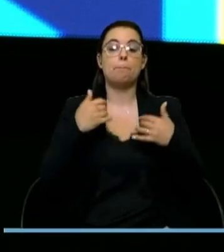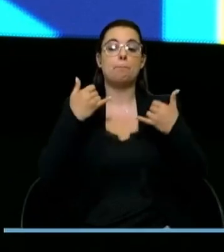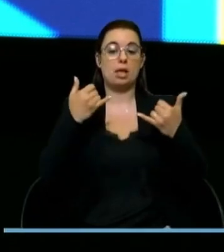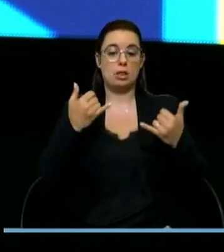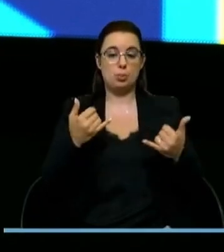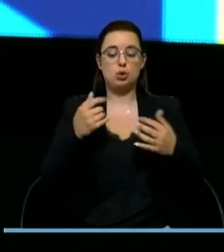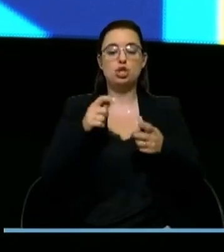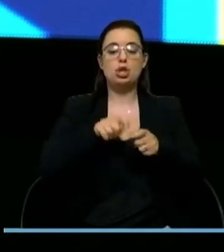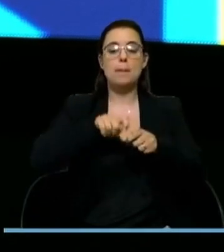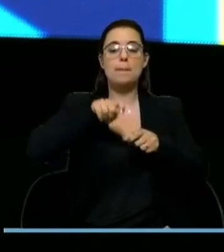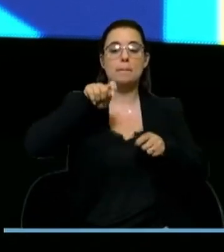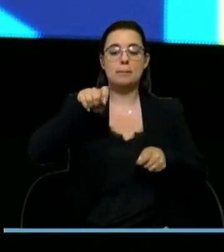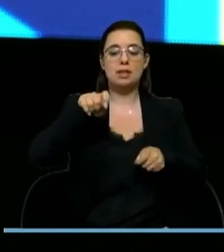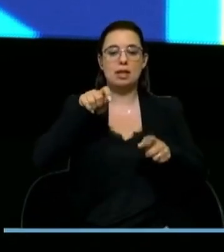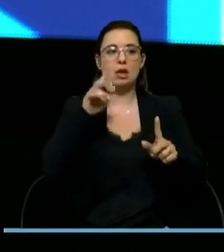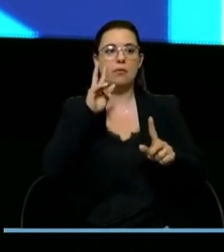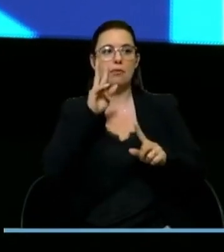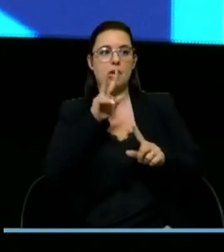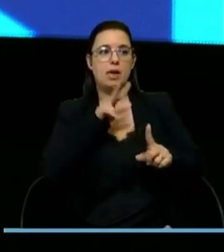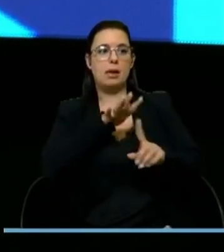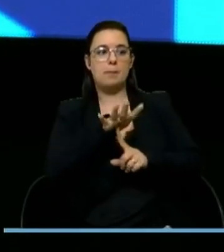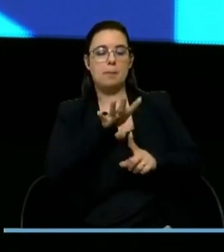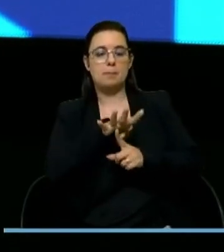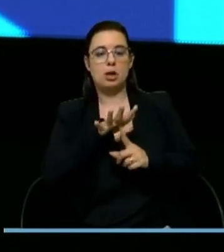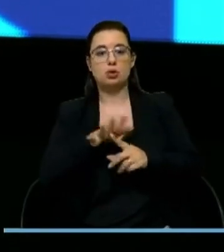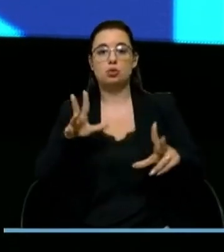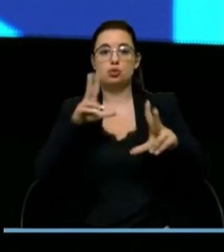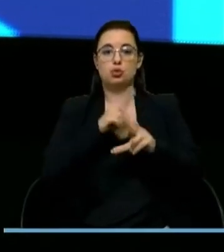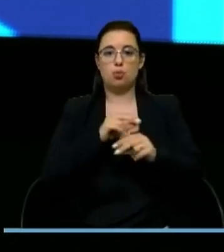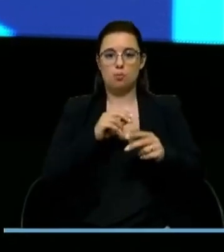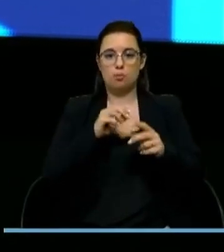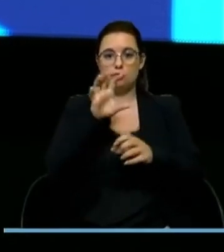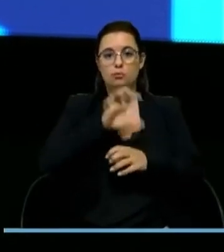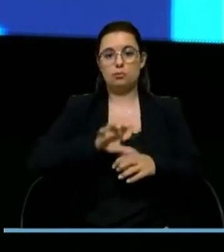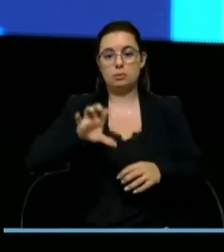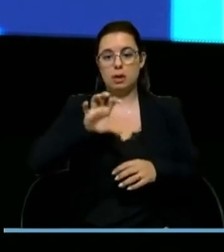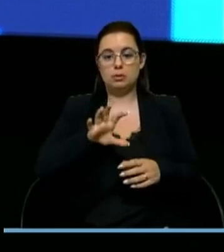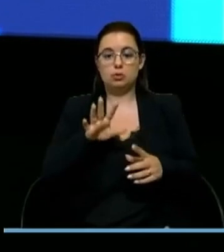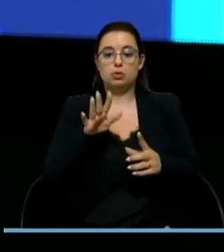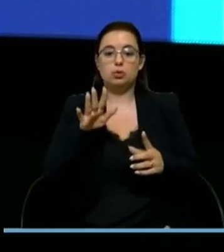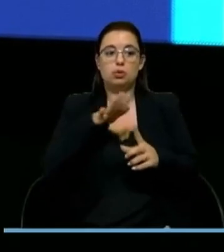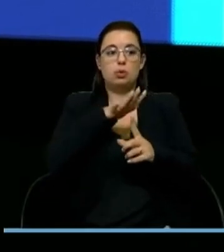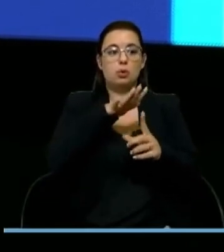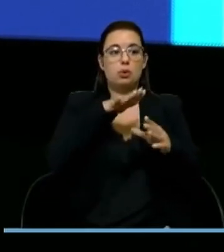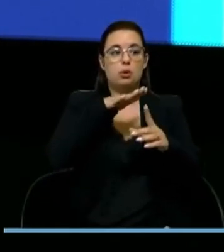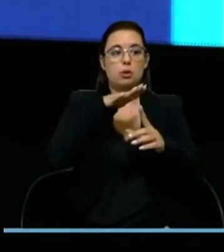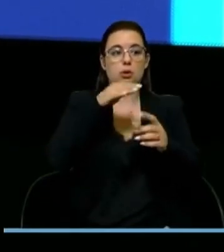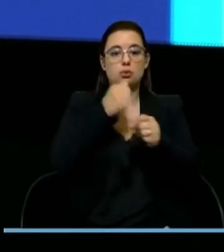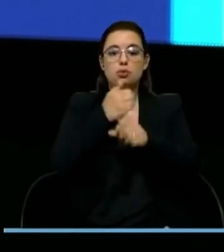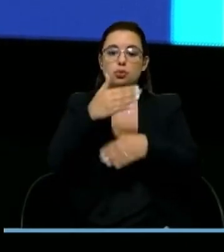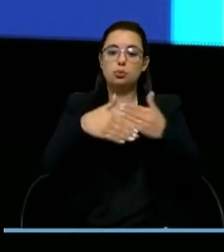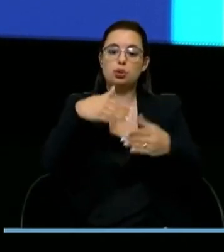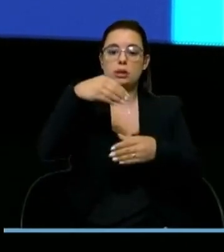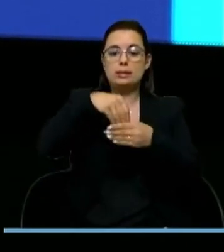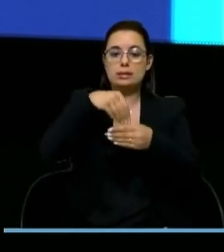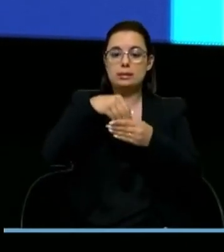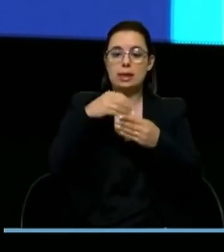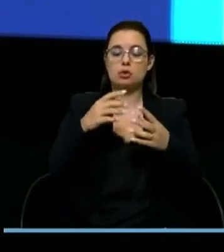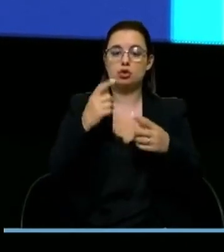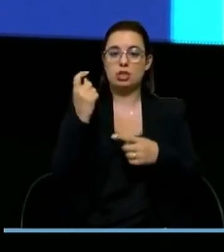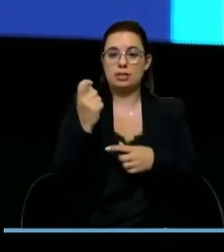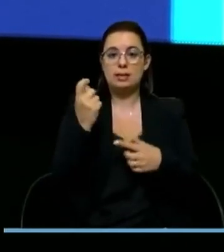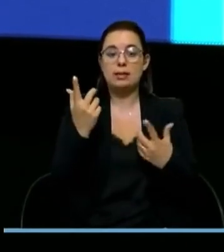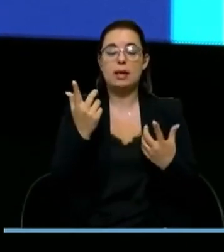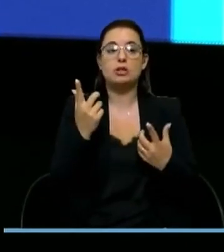Ainda, medir o impacto que estes novos formatos acabam por ter, digamos, nos processos internos das próprias